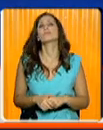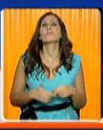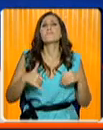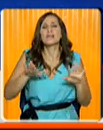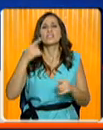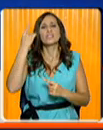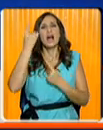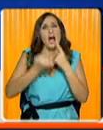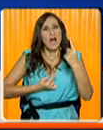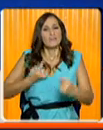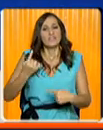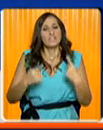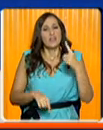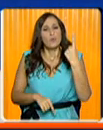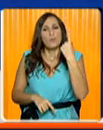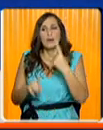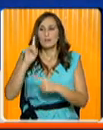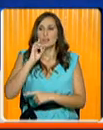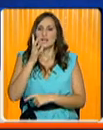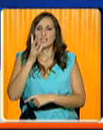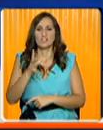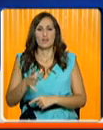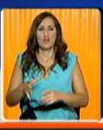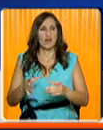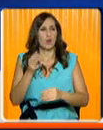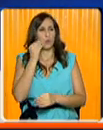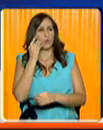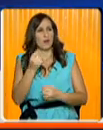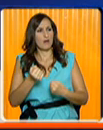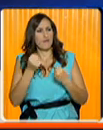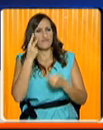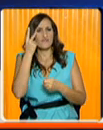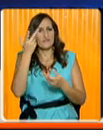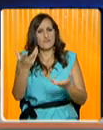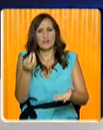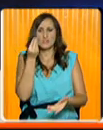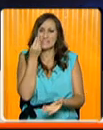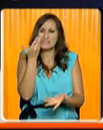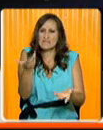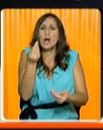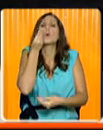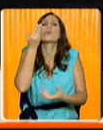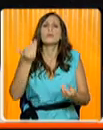E muitas vezes há uma que sai assim, opa, não sei como é que vocês conseguem viver assim.